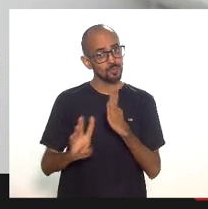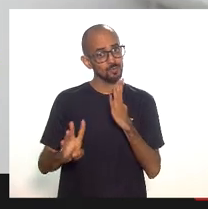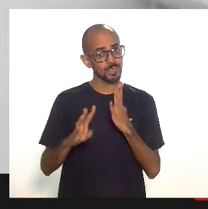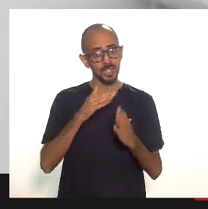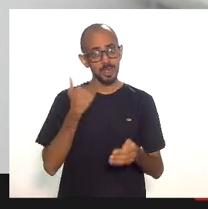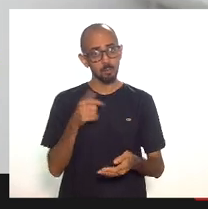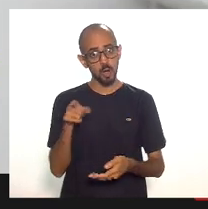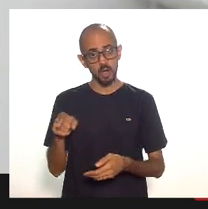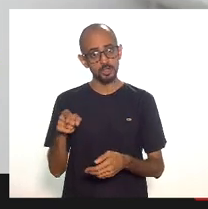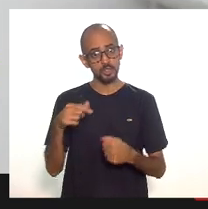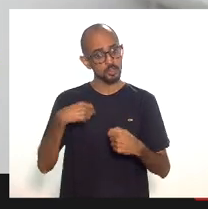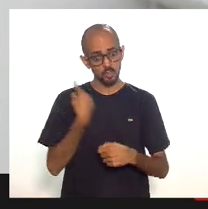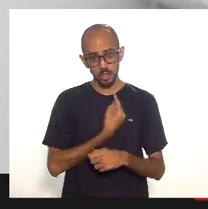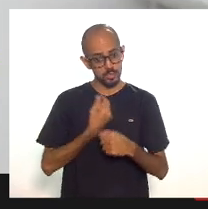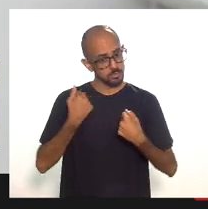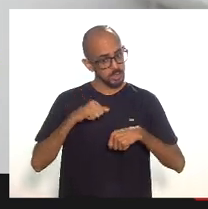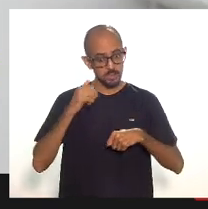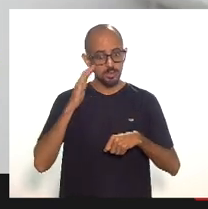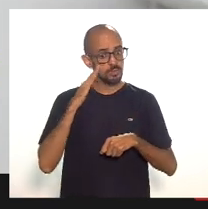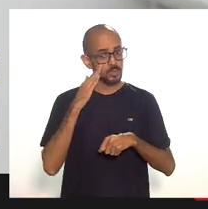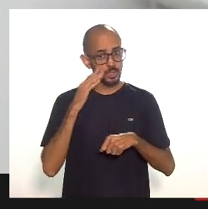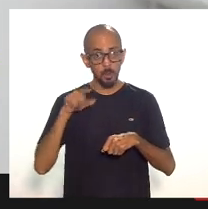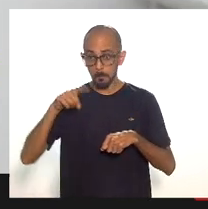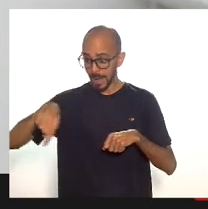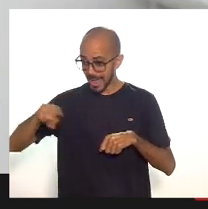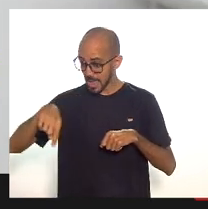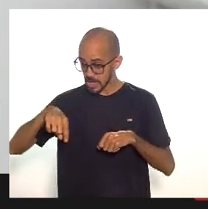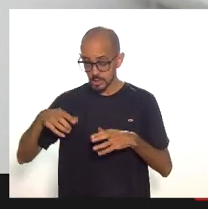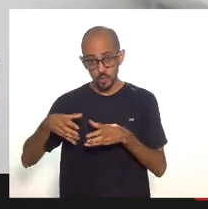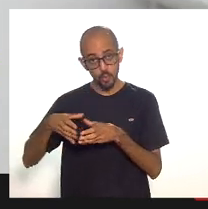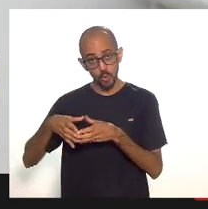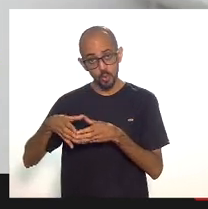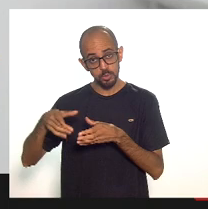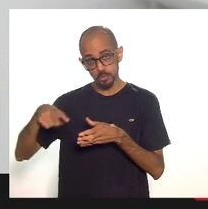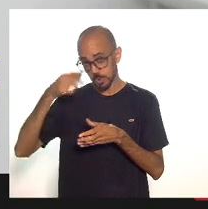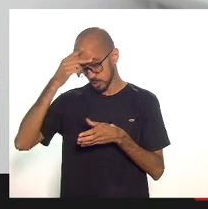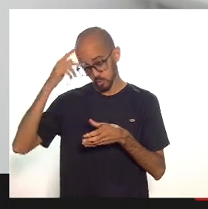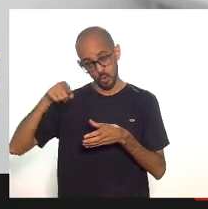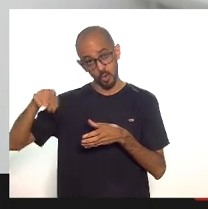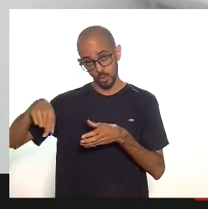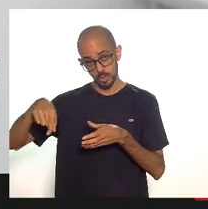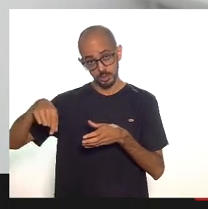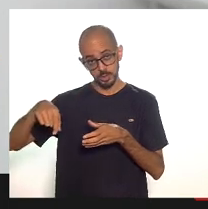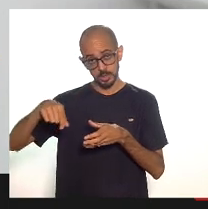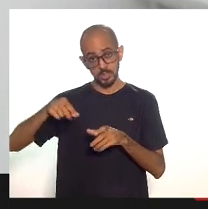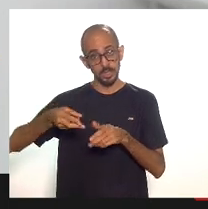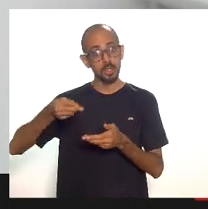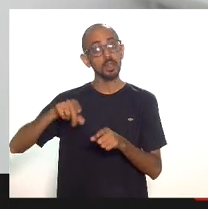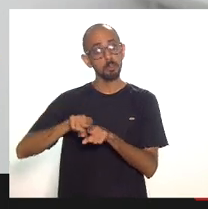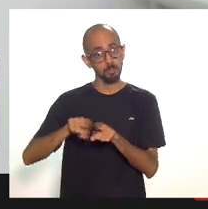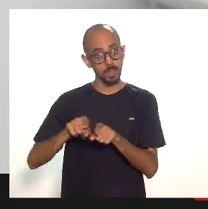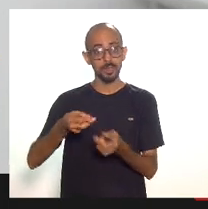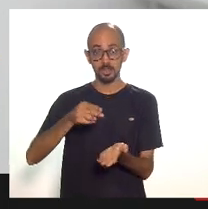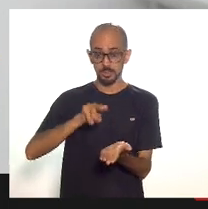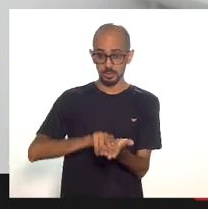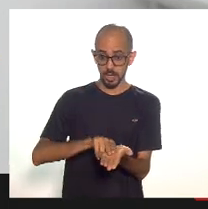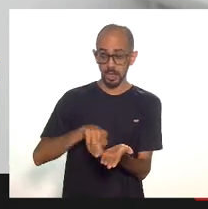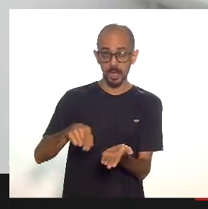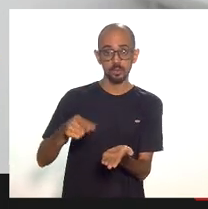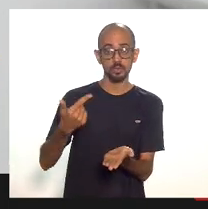que a gente tem que entender. Essas pessoas, para essas pessoas e para outras pessoas internadas, sem